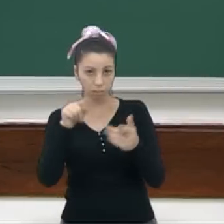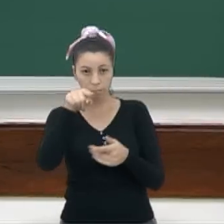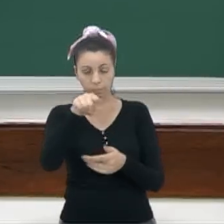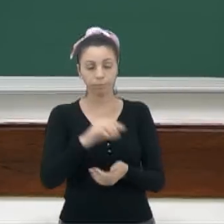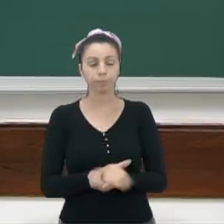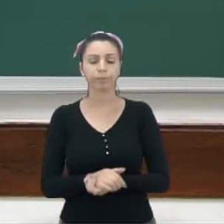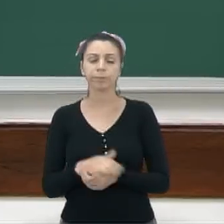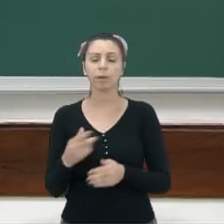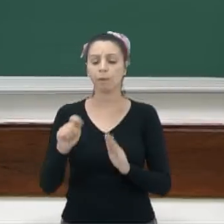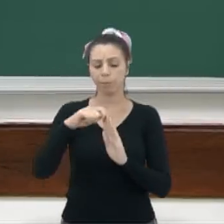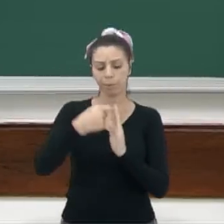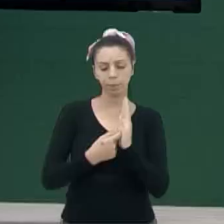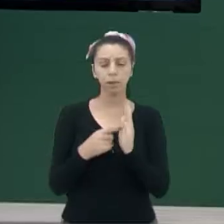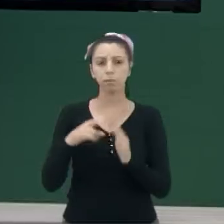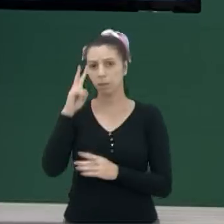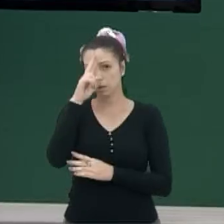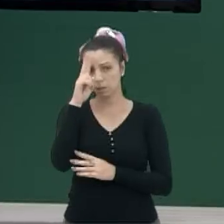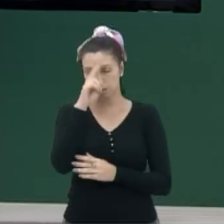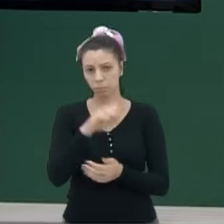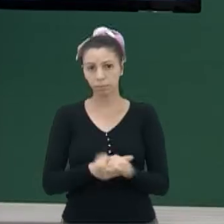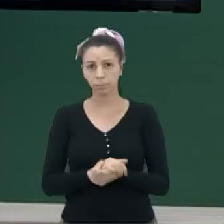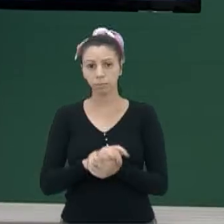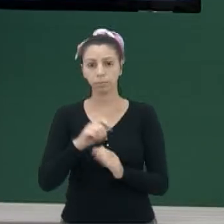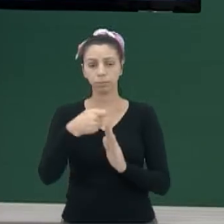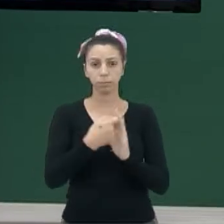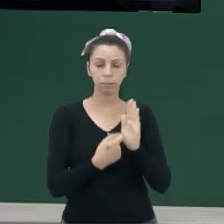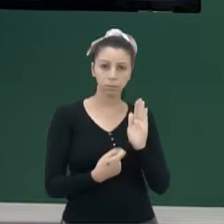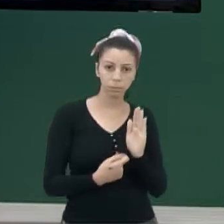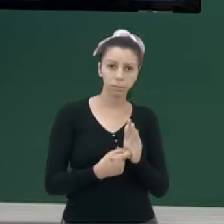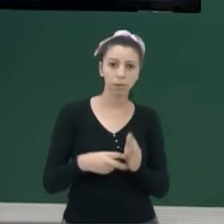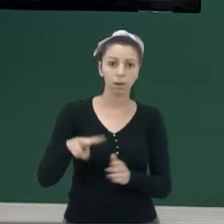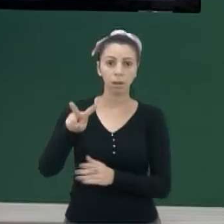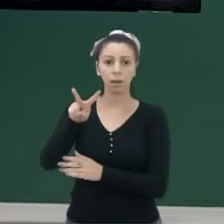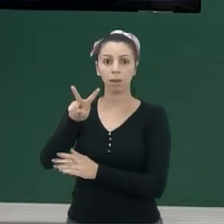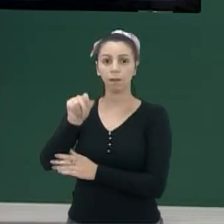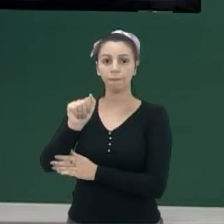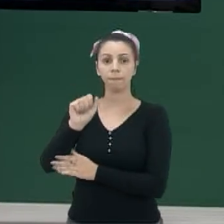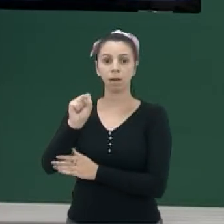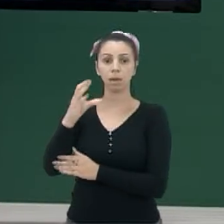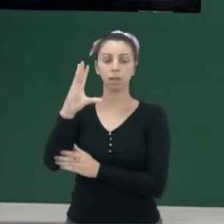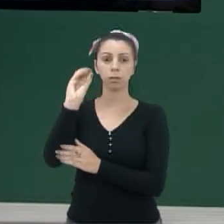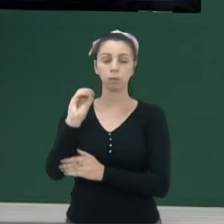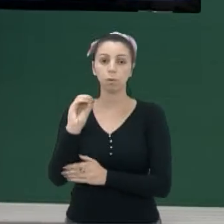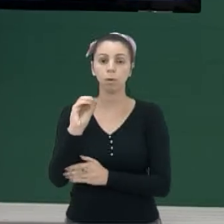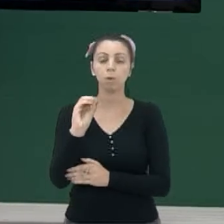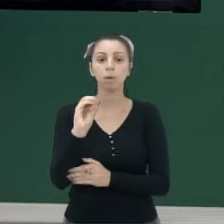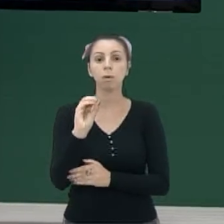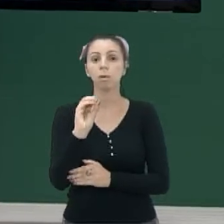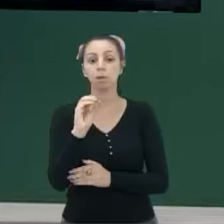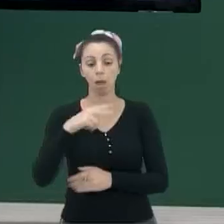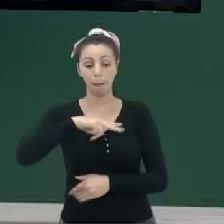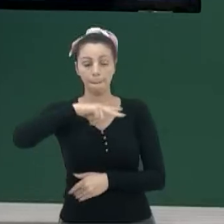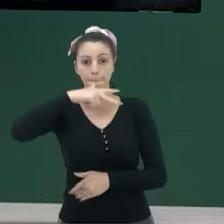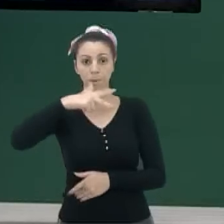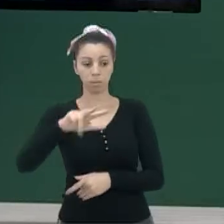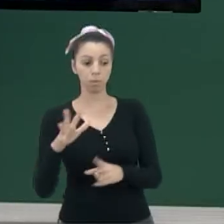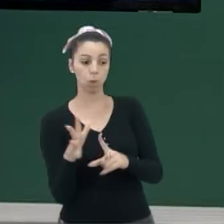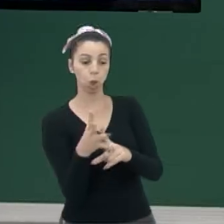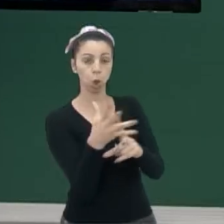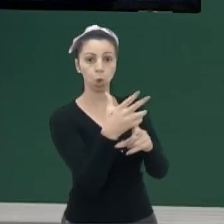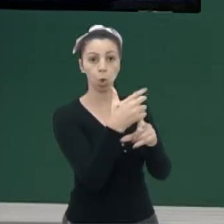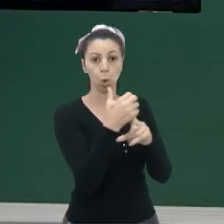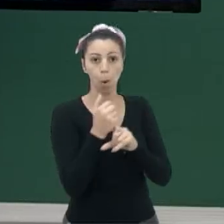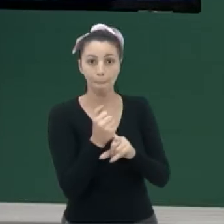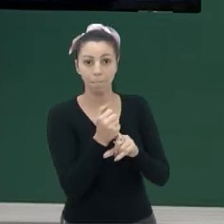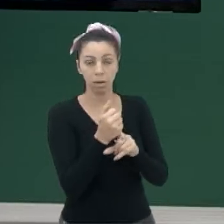o texto para relembrar com vocês? O texto falava sobre Vasco da Gama, sobre a tentativa de Portugal de monopolizar o